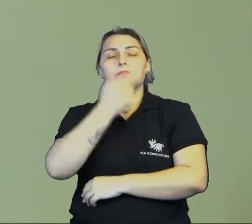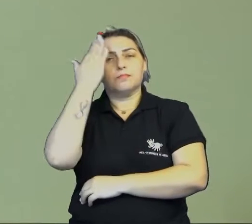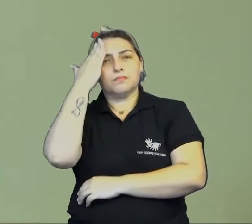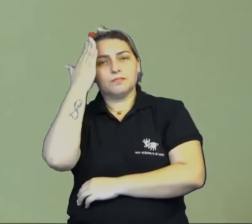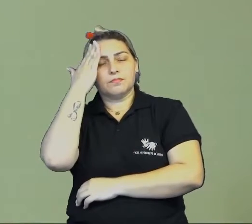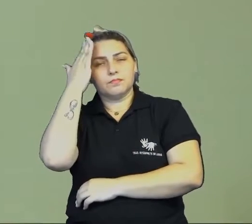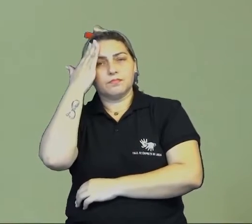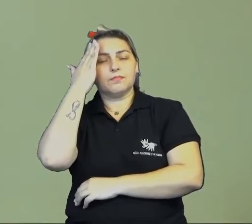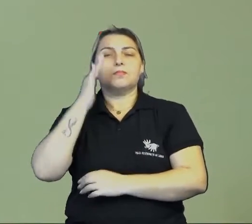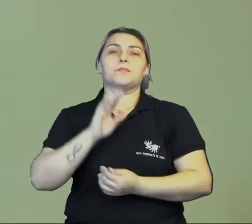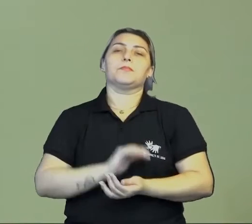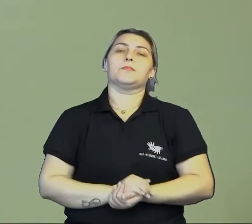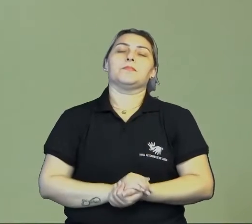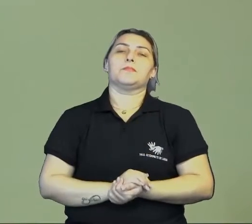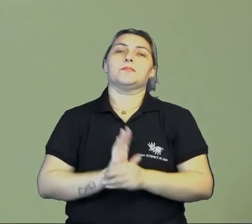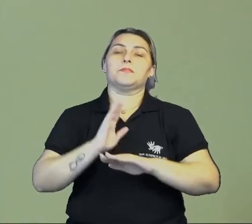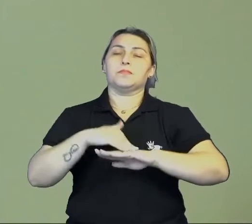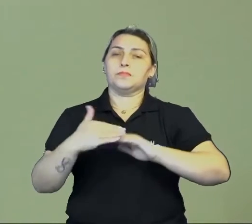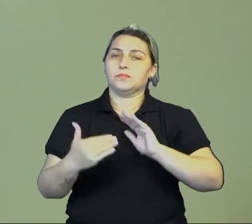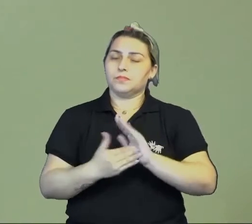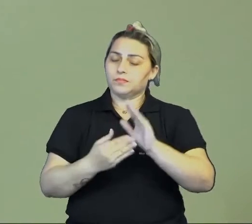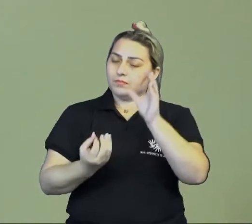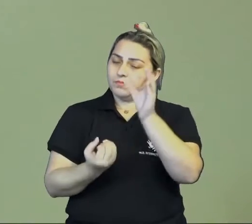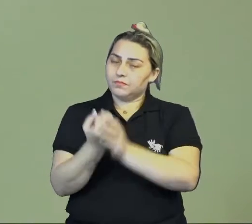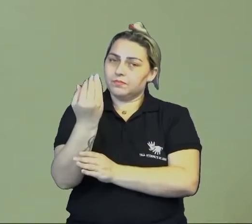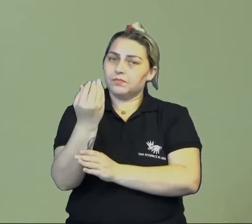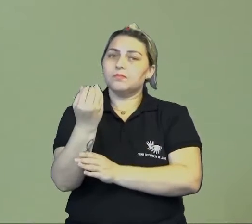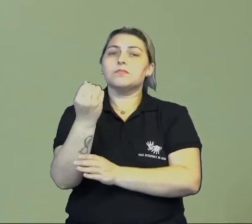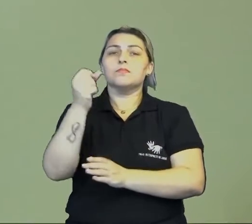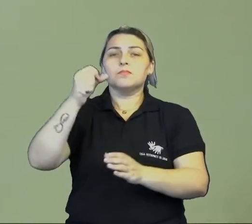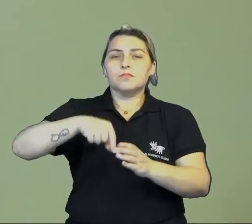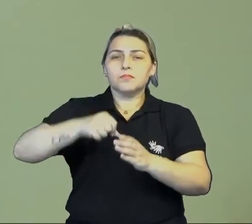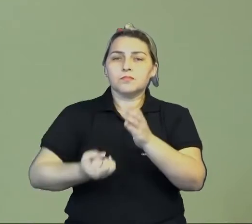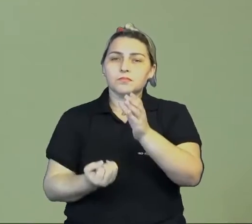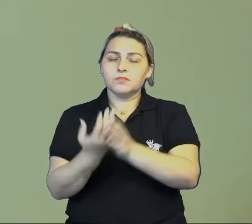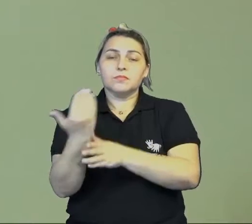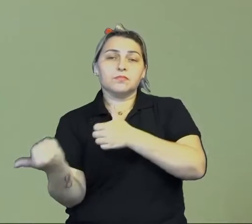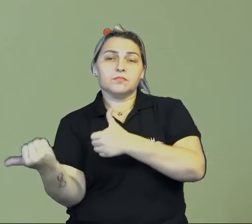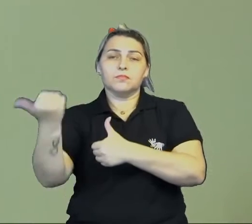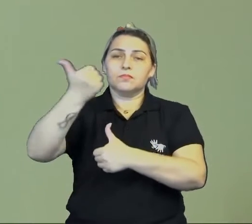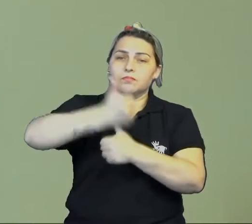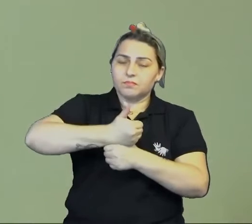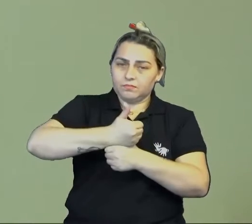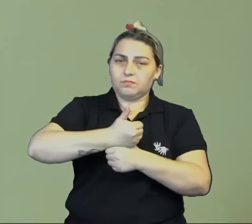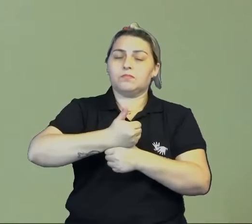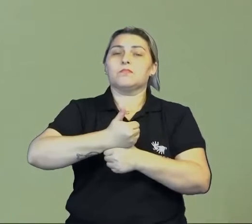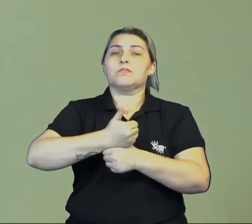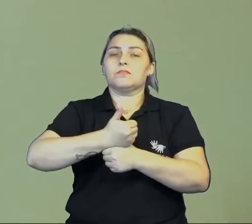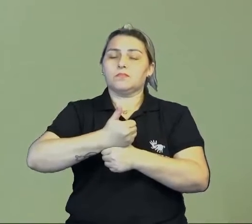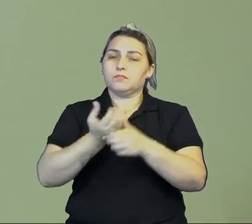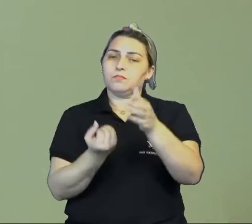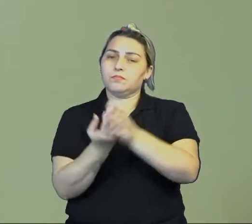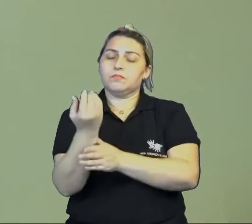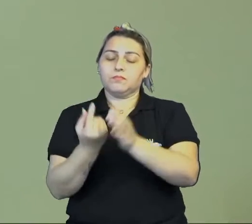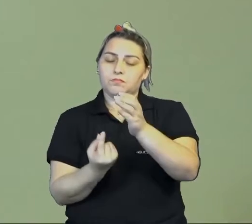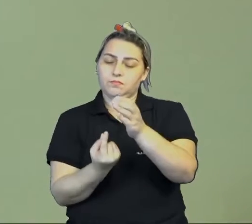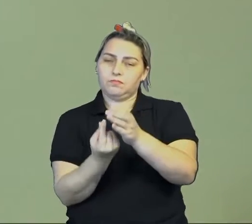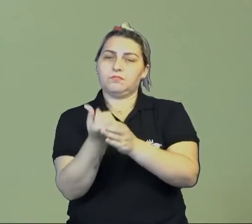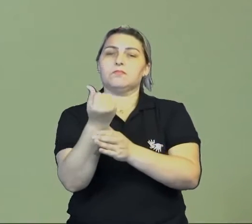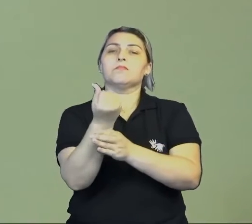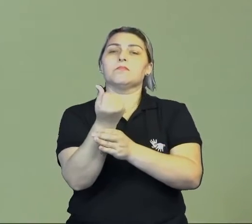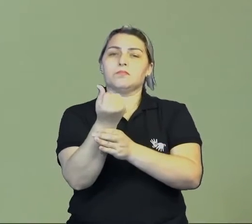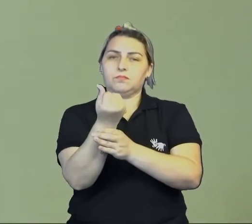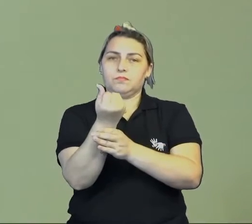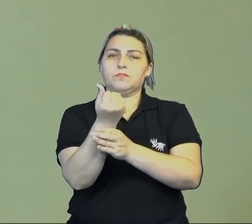sabemos que todo o modo de produção feudal foi substituído pelo atual modo de produção capitalista,